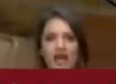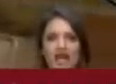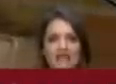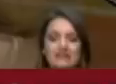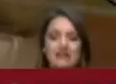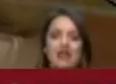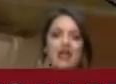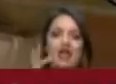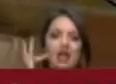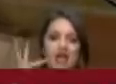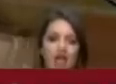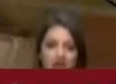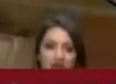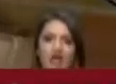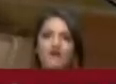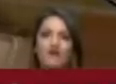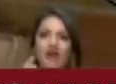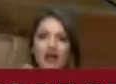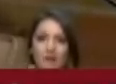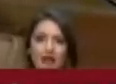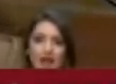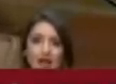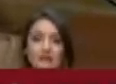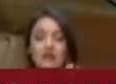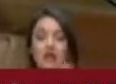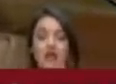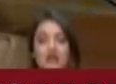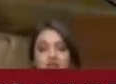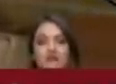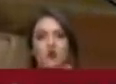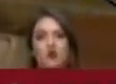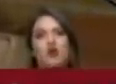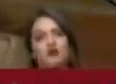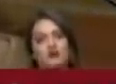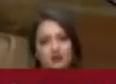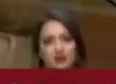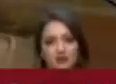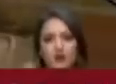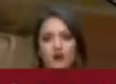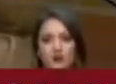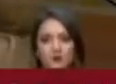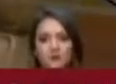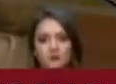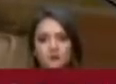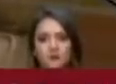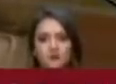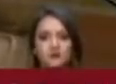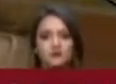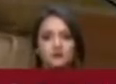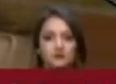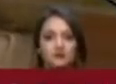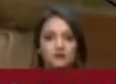PGR. E tanto a PGR quanto os próprios ministros entenderam que a rede social era uma extensão do meu